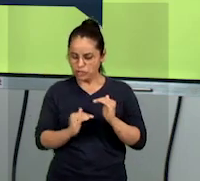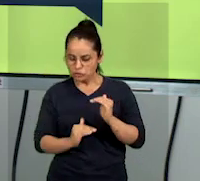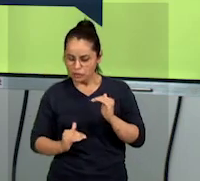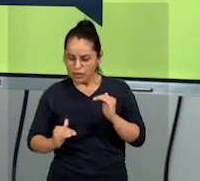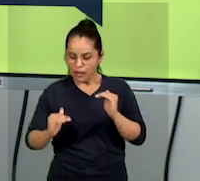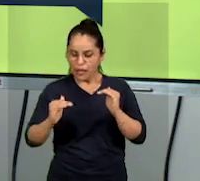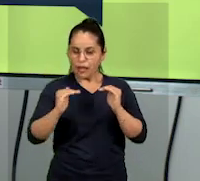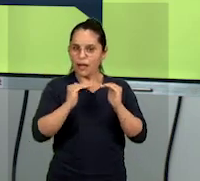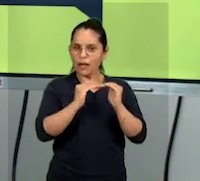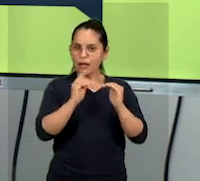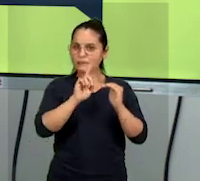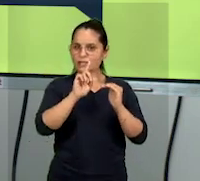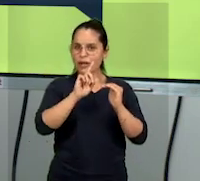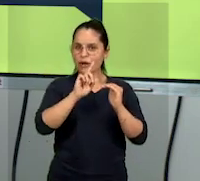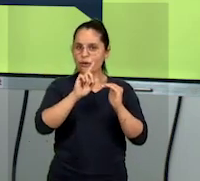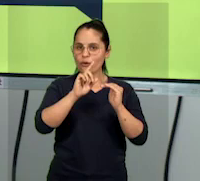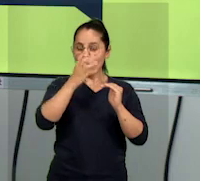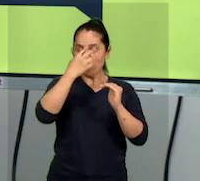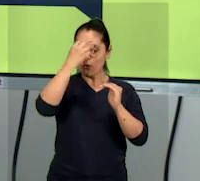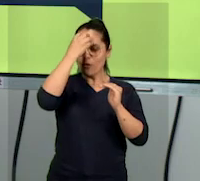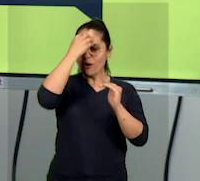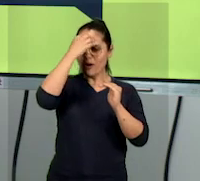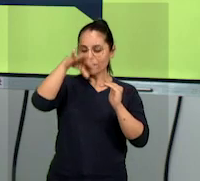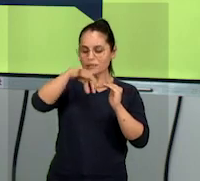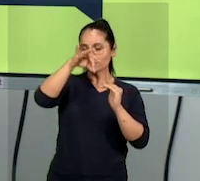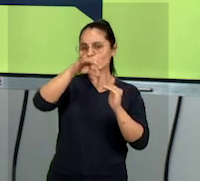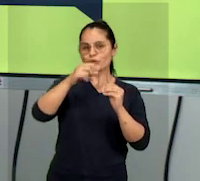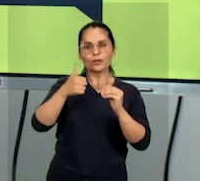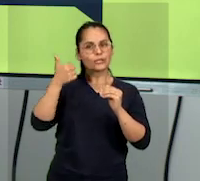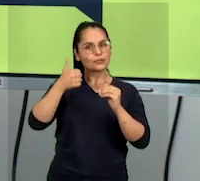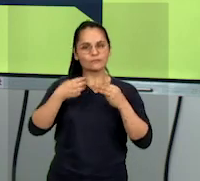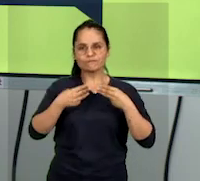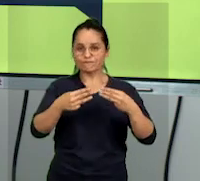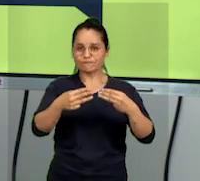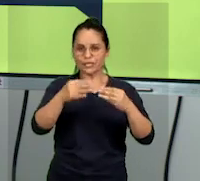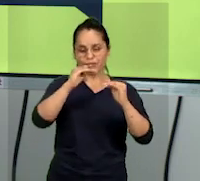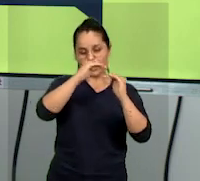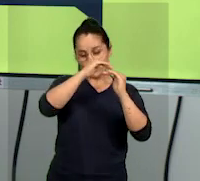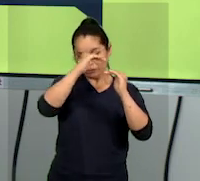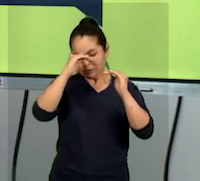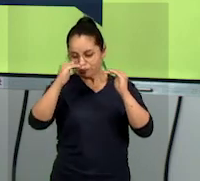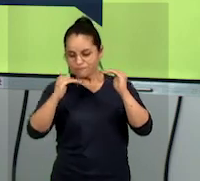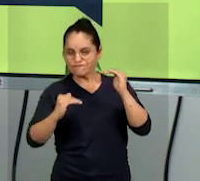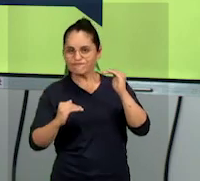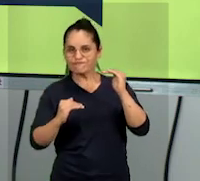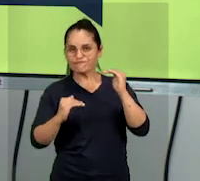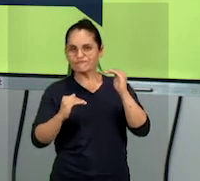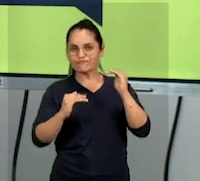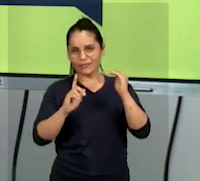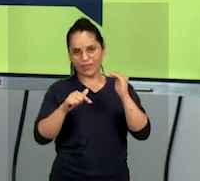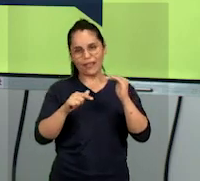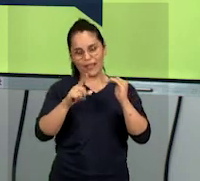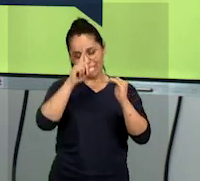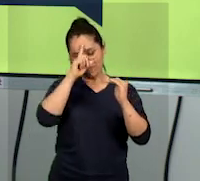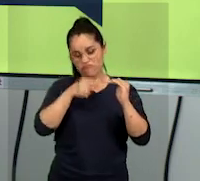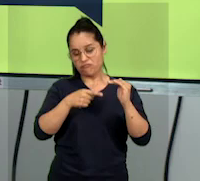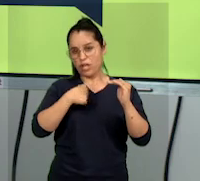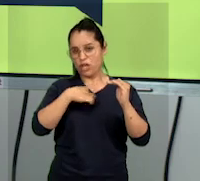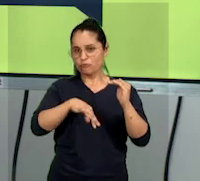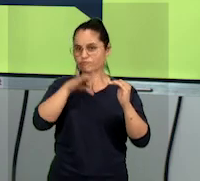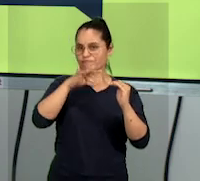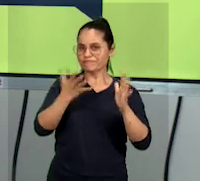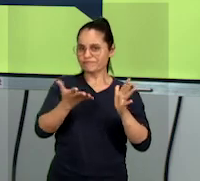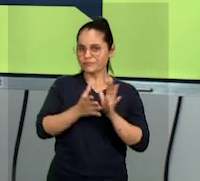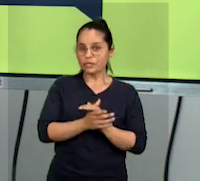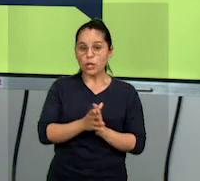Quem escolhia era o imperador, ou seja, a lei, né, o governo vinha de cima para baixo, era bastante autoritário.